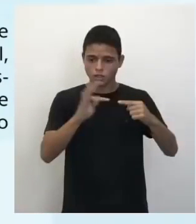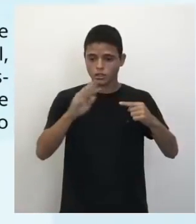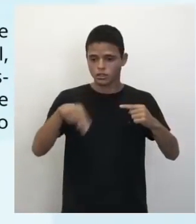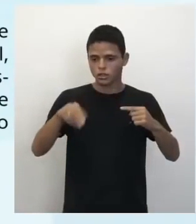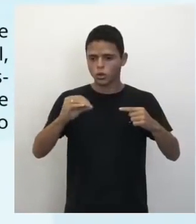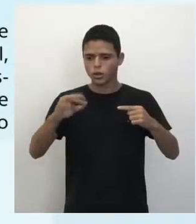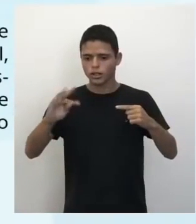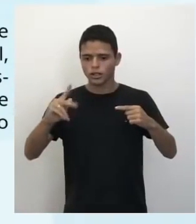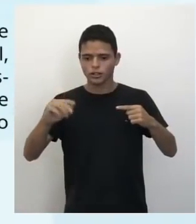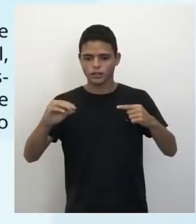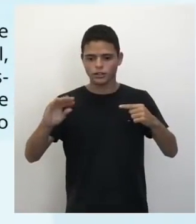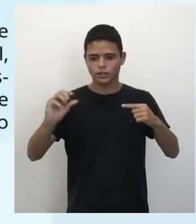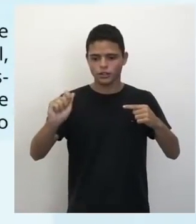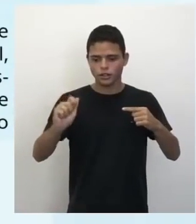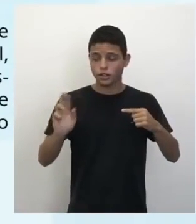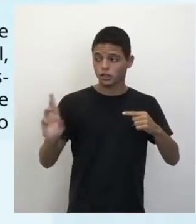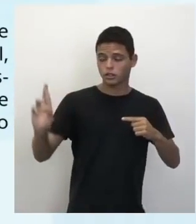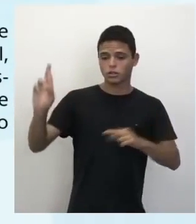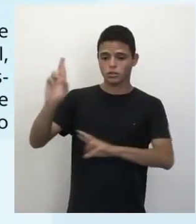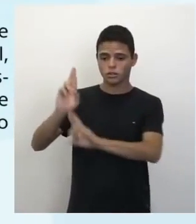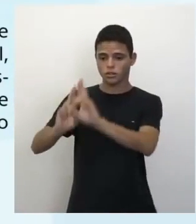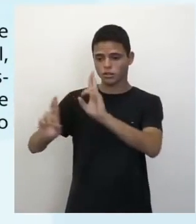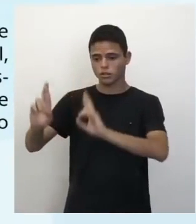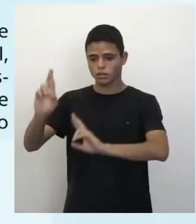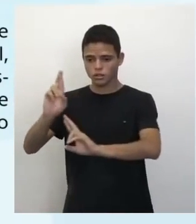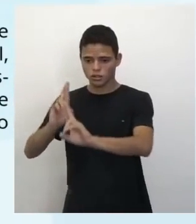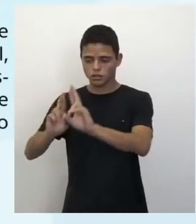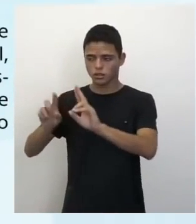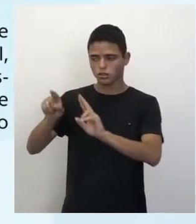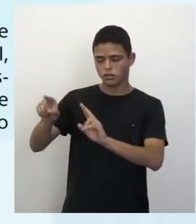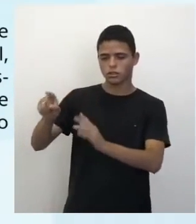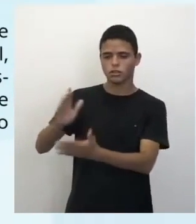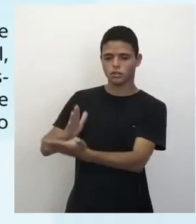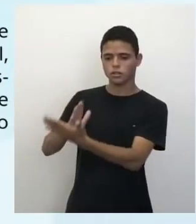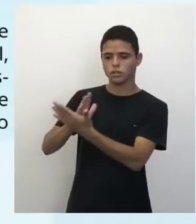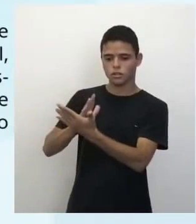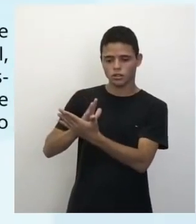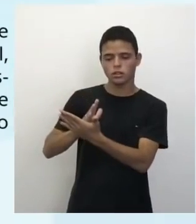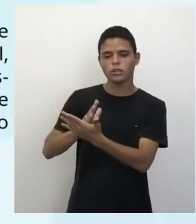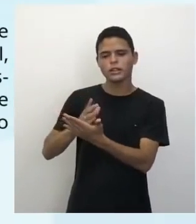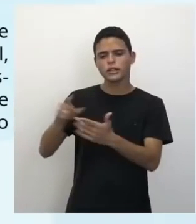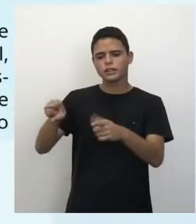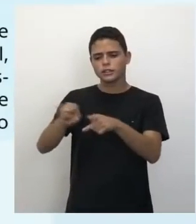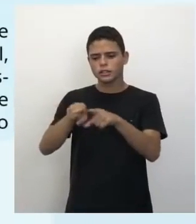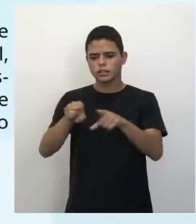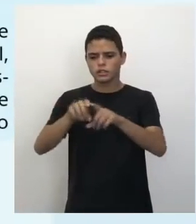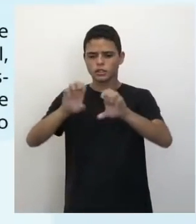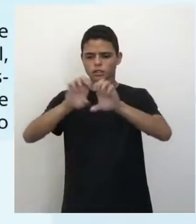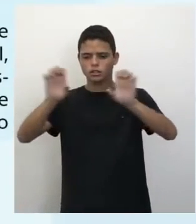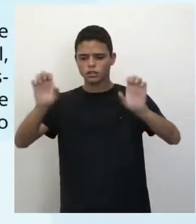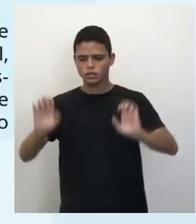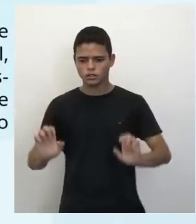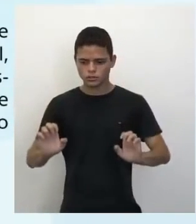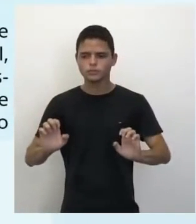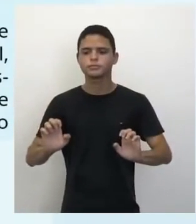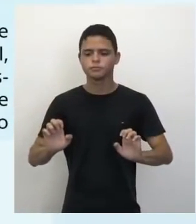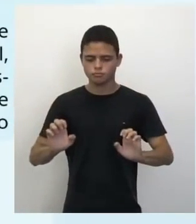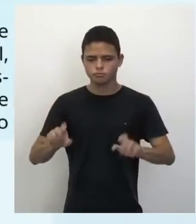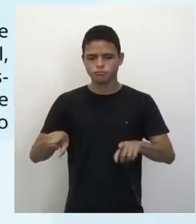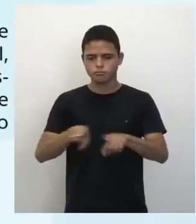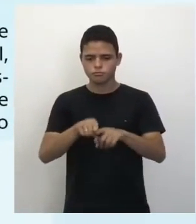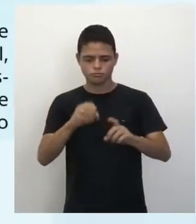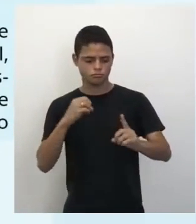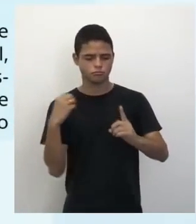cujas lideranças eram encaradas como divindades. A estrutura da sociedade era